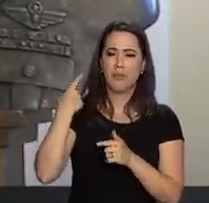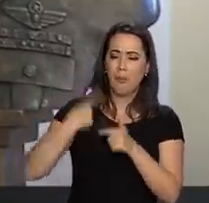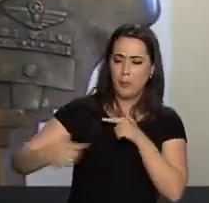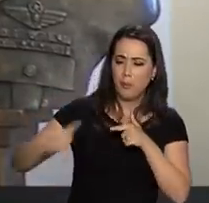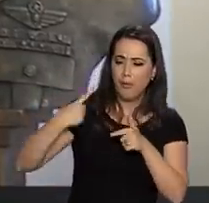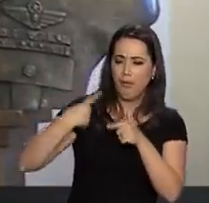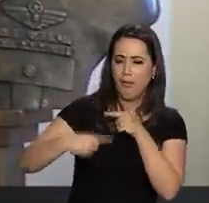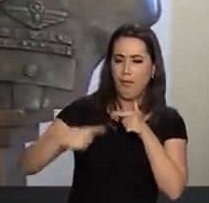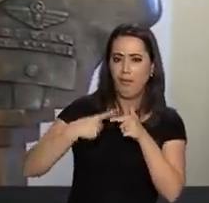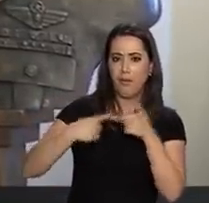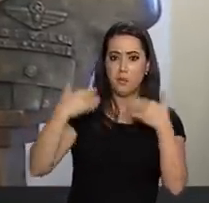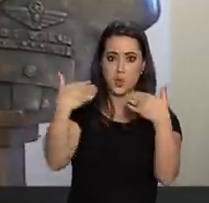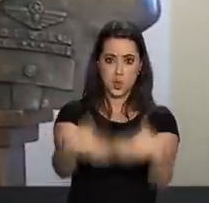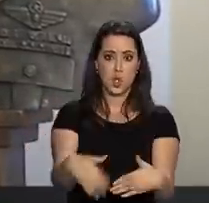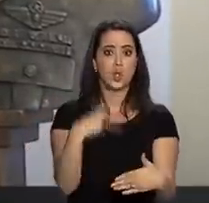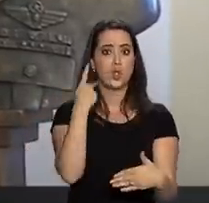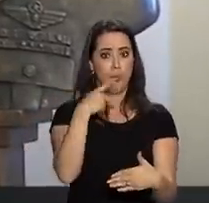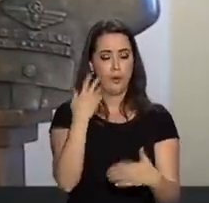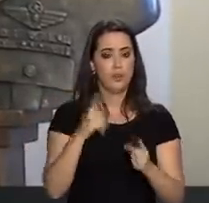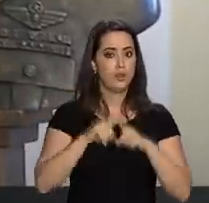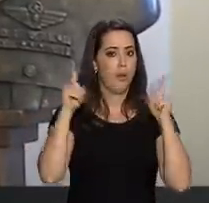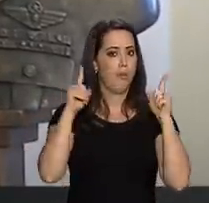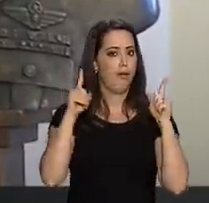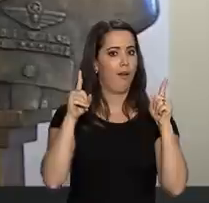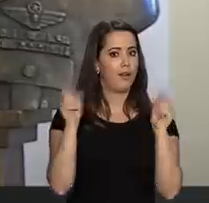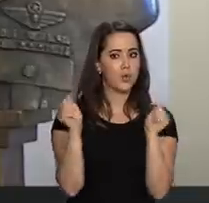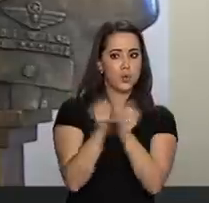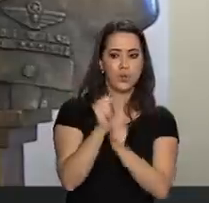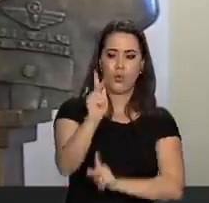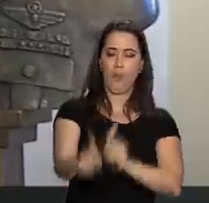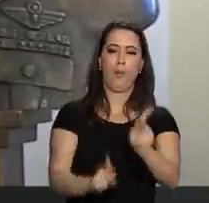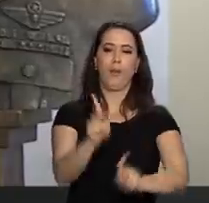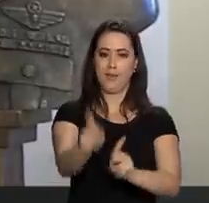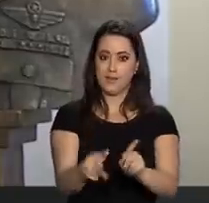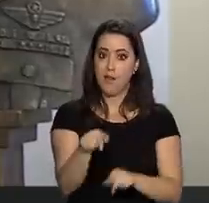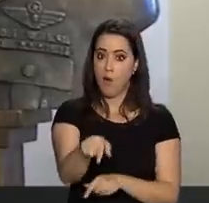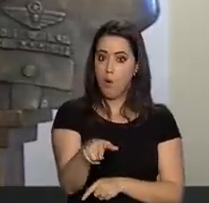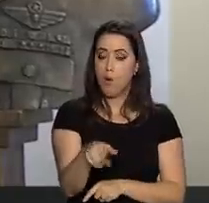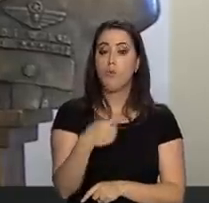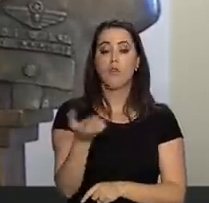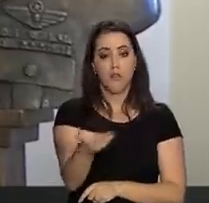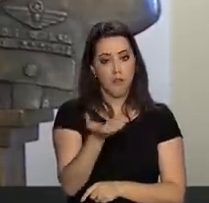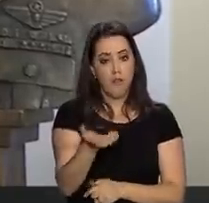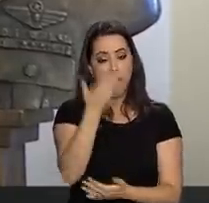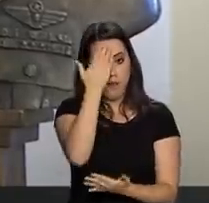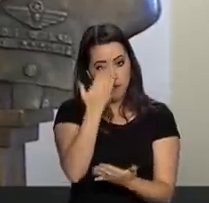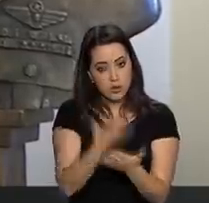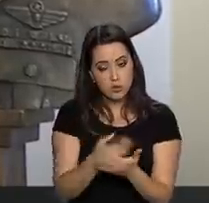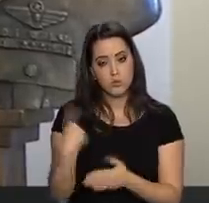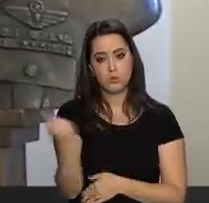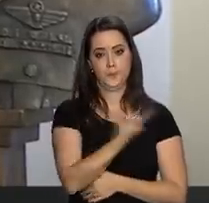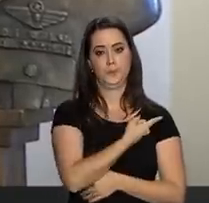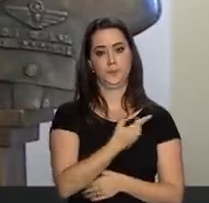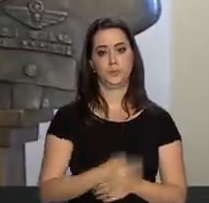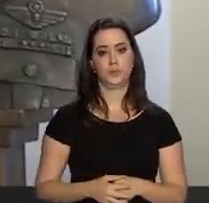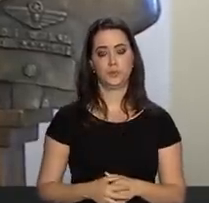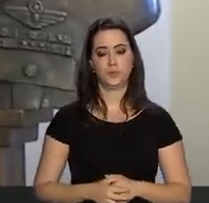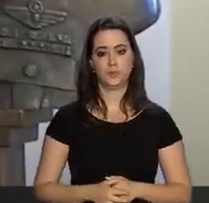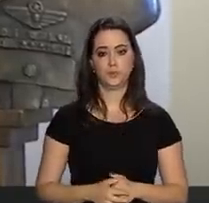desgaste perante a classe política, mas não junto ao povo brasileiro, que continuou acreditando em nós.